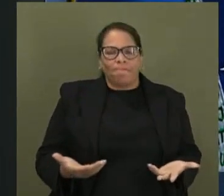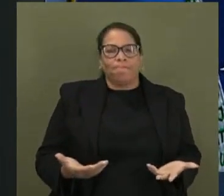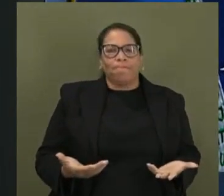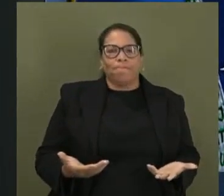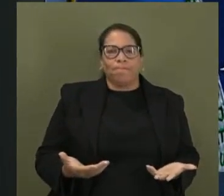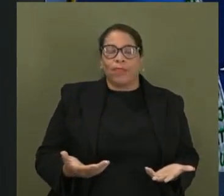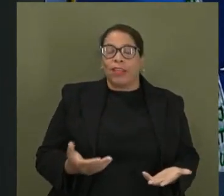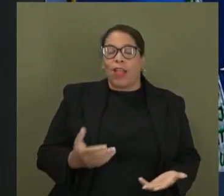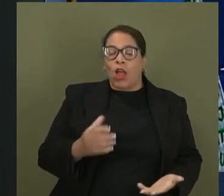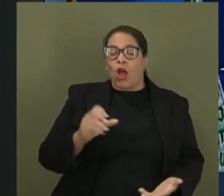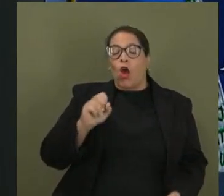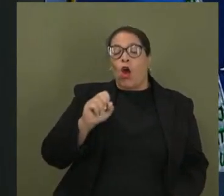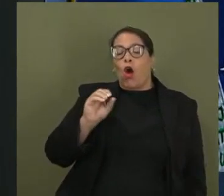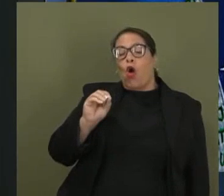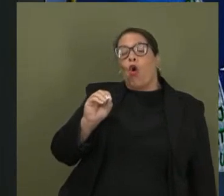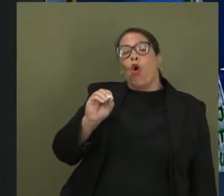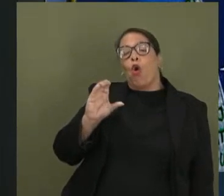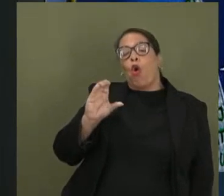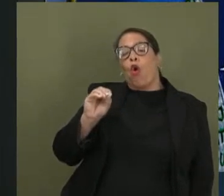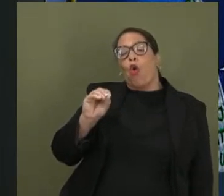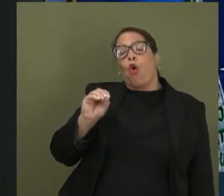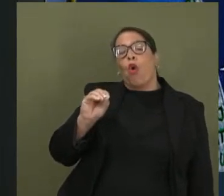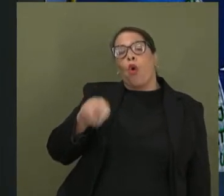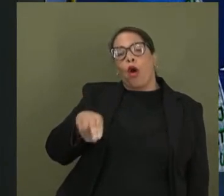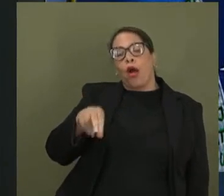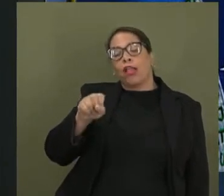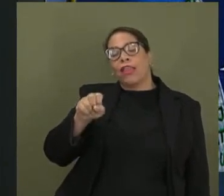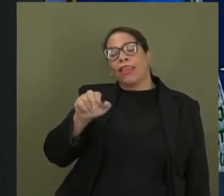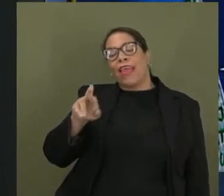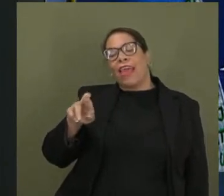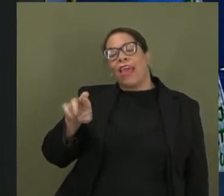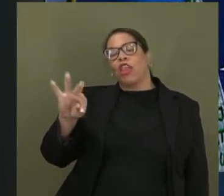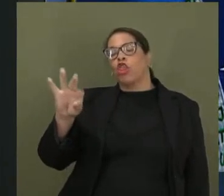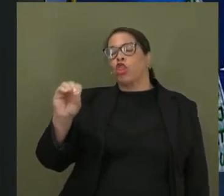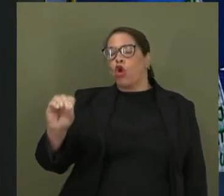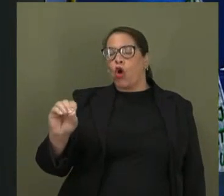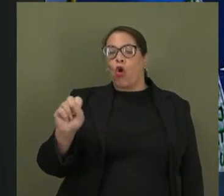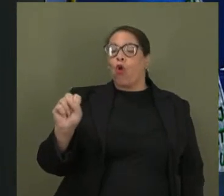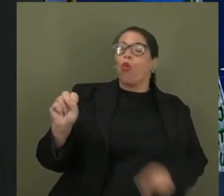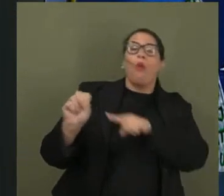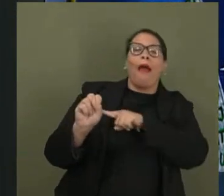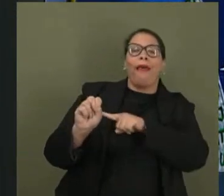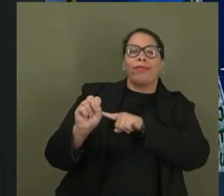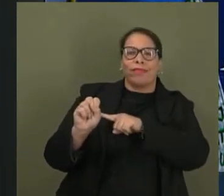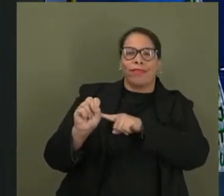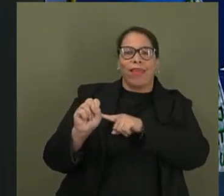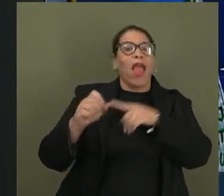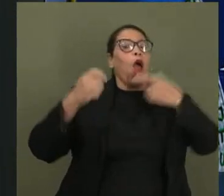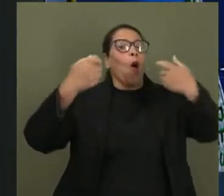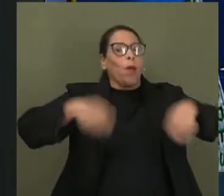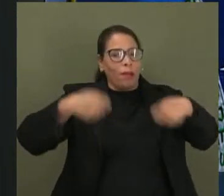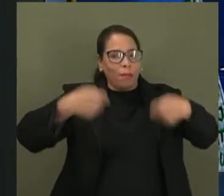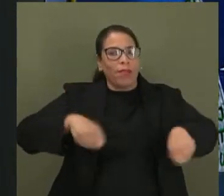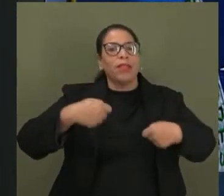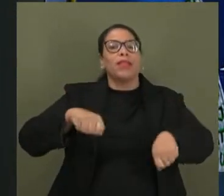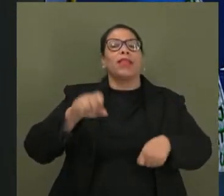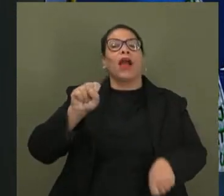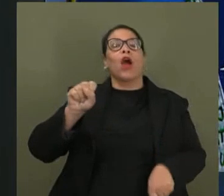com S. Esse é o concerto que o Senado precisa, com S.